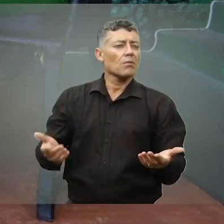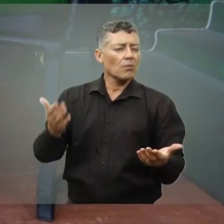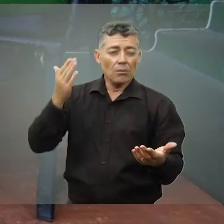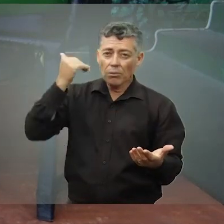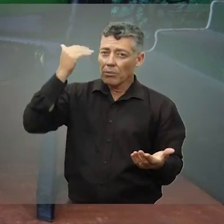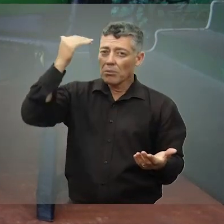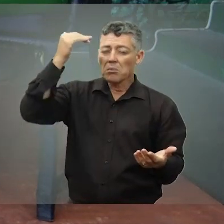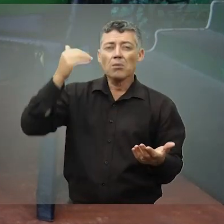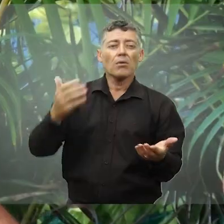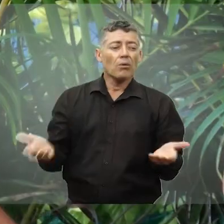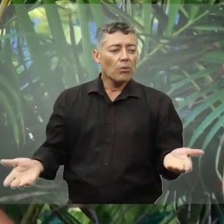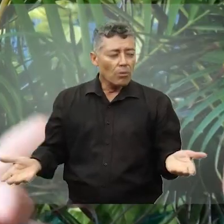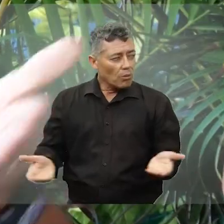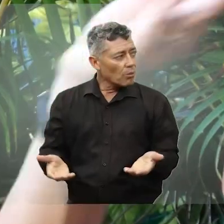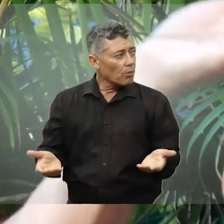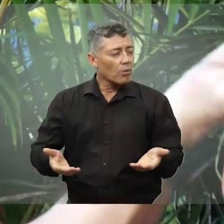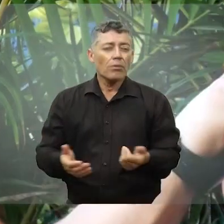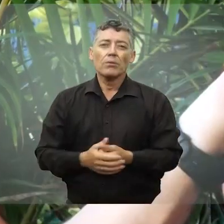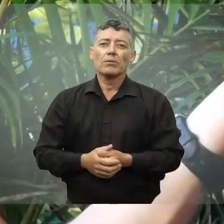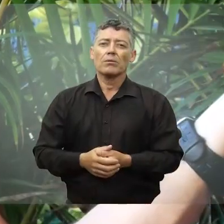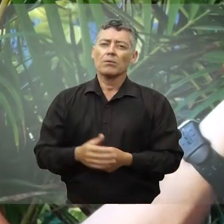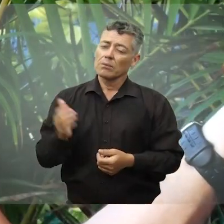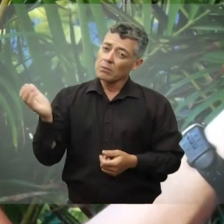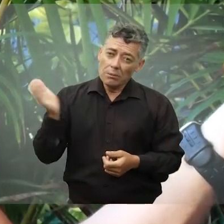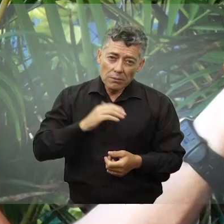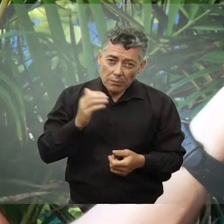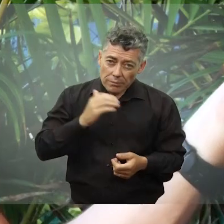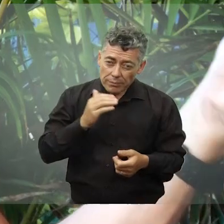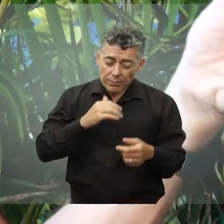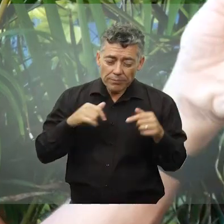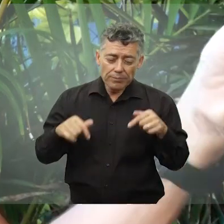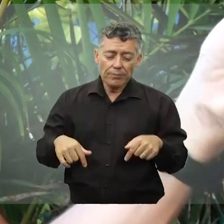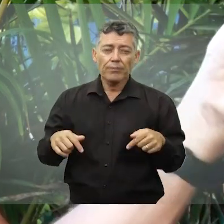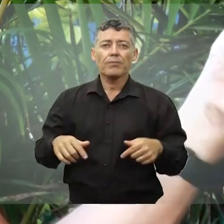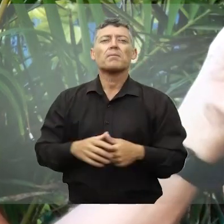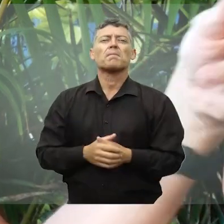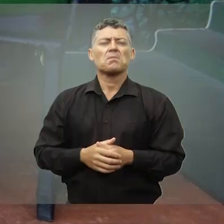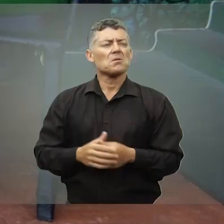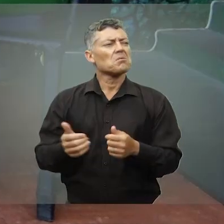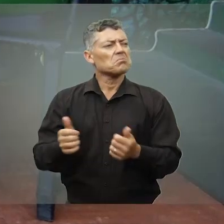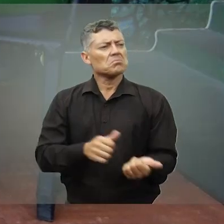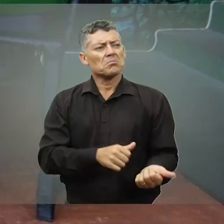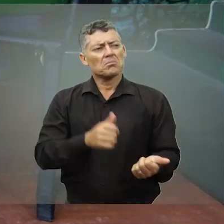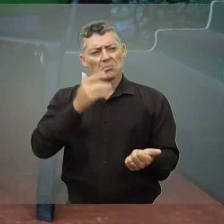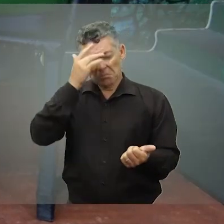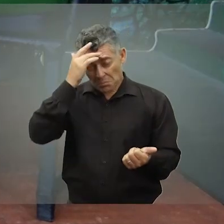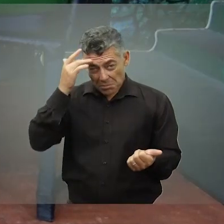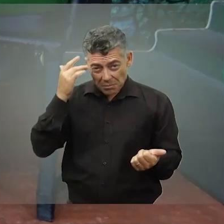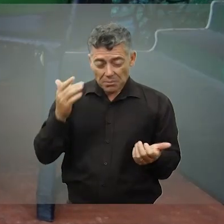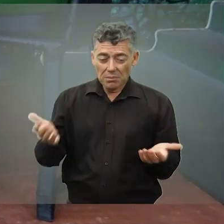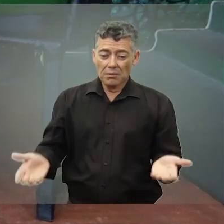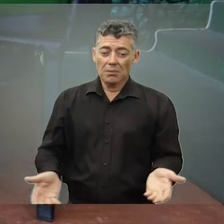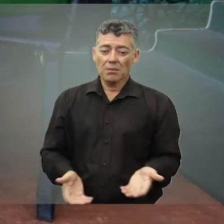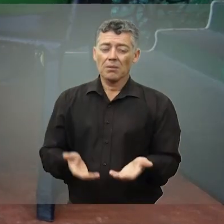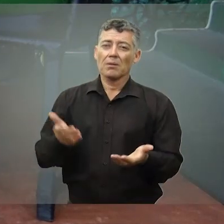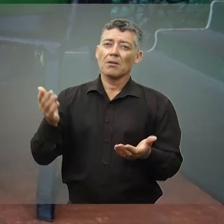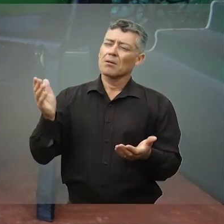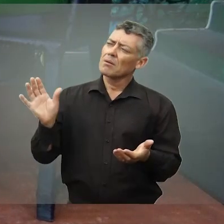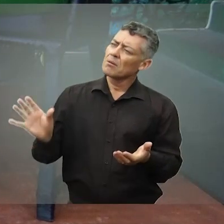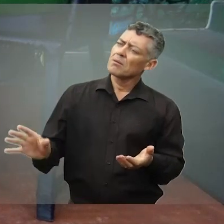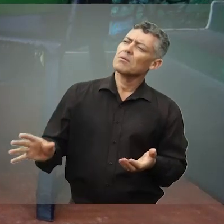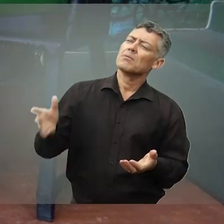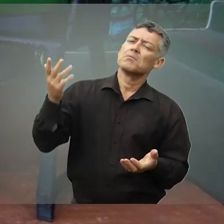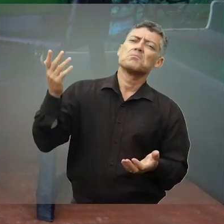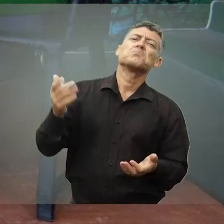que se fosse hoje... Com a velocidade de hoje, com esses WhatsApp que a pessoa faz um negócio hoje aqui, viraliza na mesma